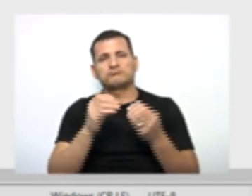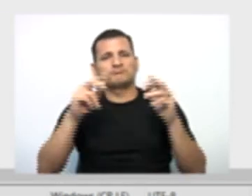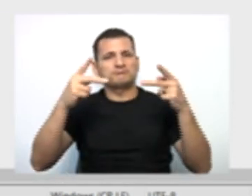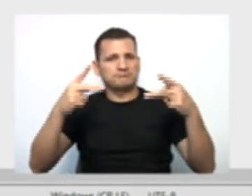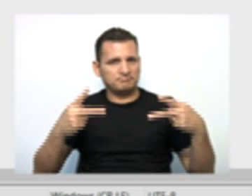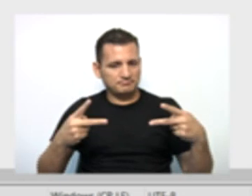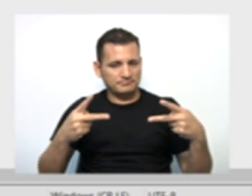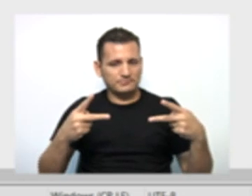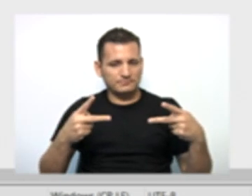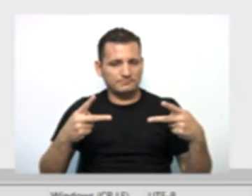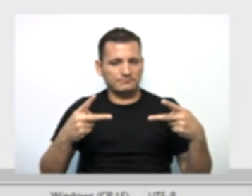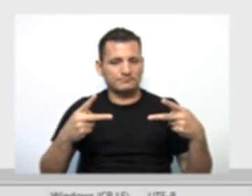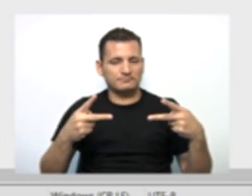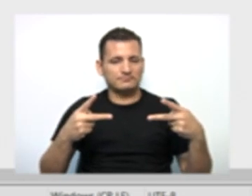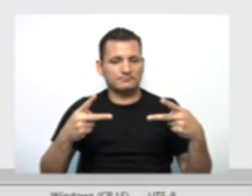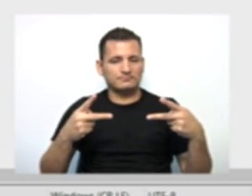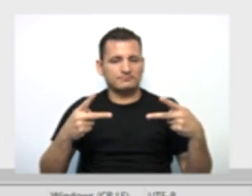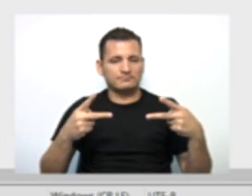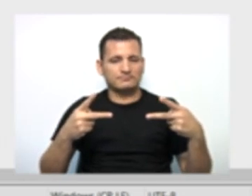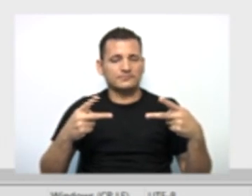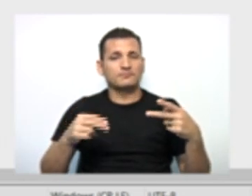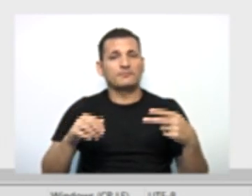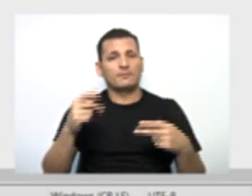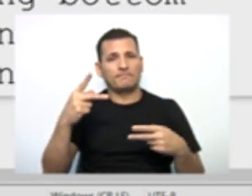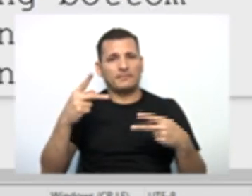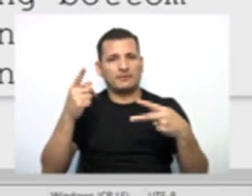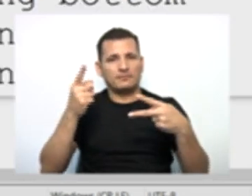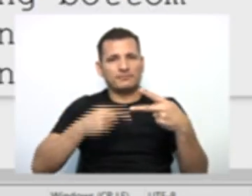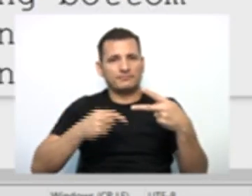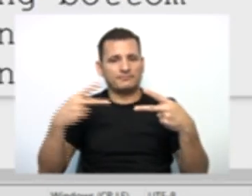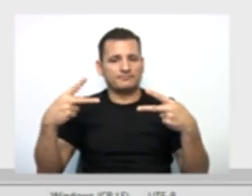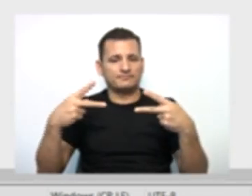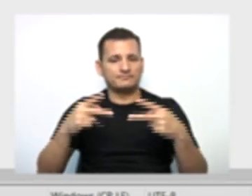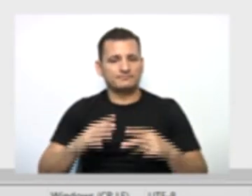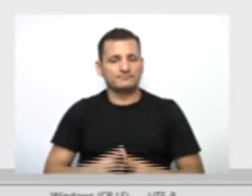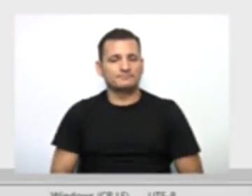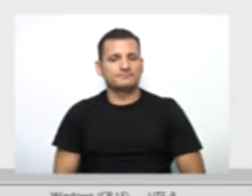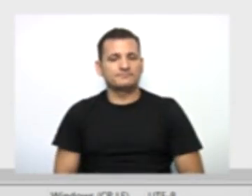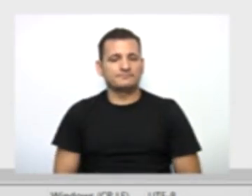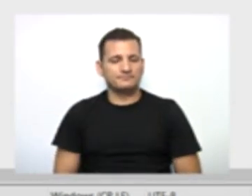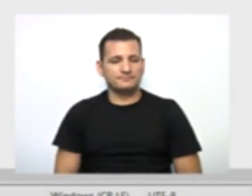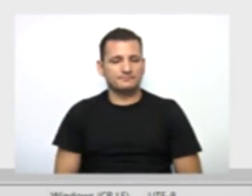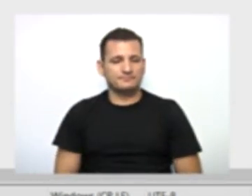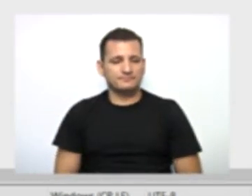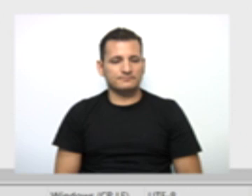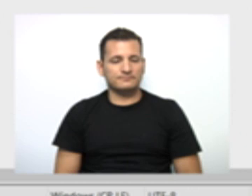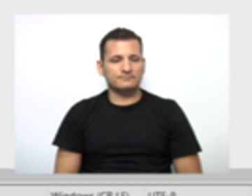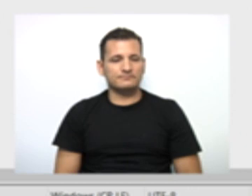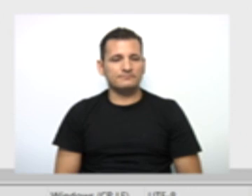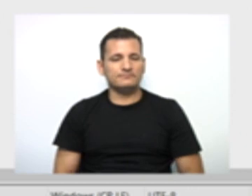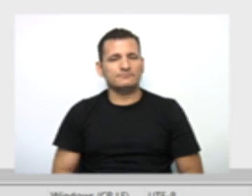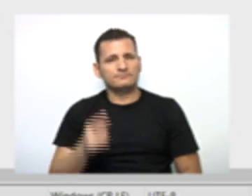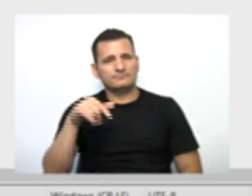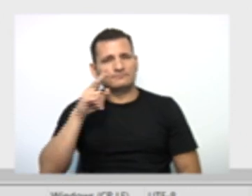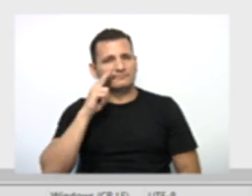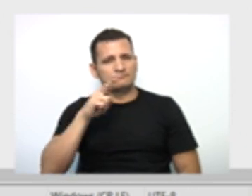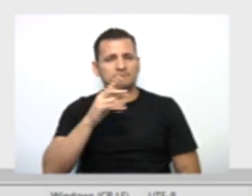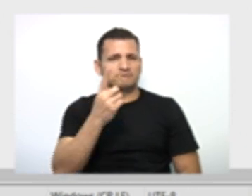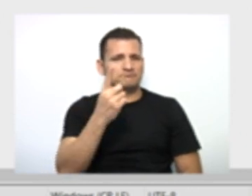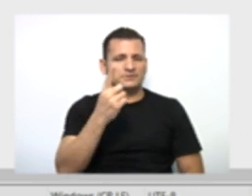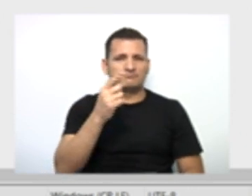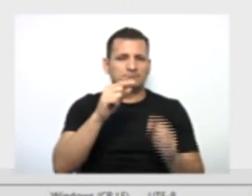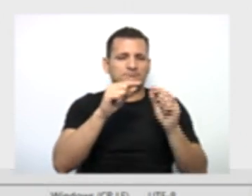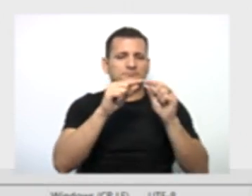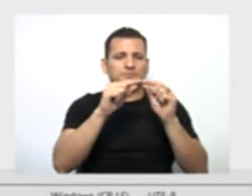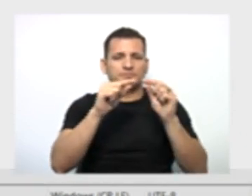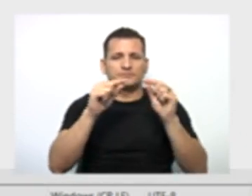tags. Fechei a minha tag P, ó, barra P. Pronto. Vejam que foi numa linha só,